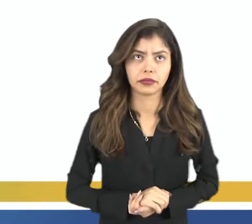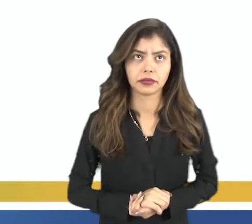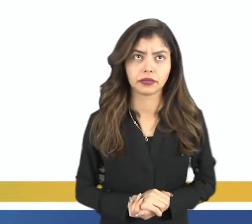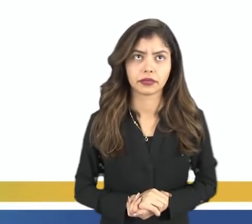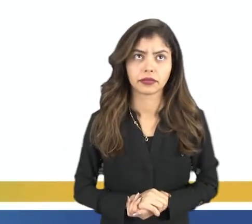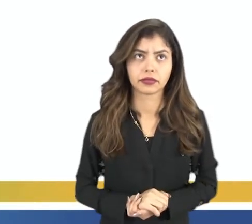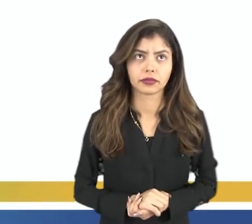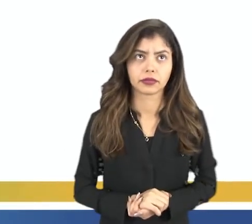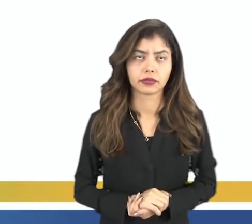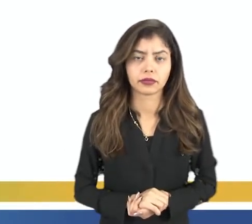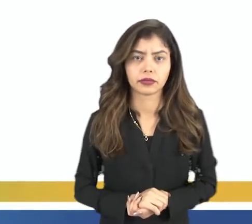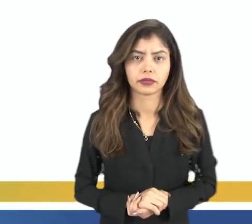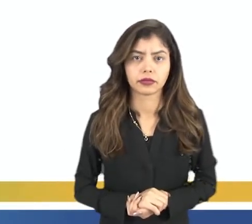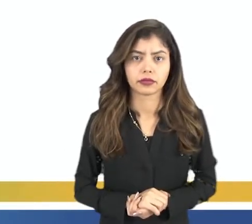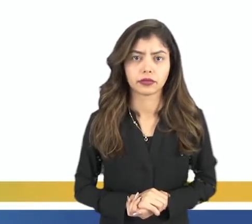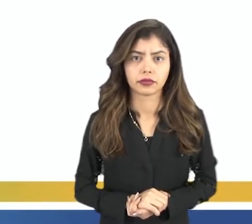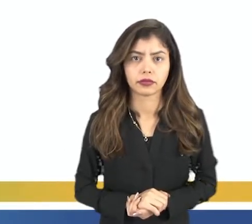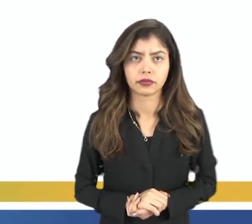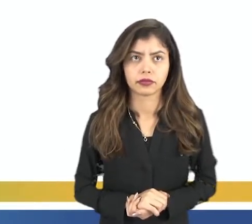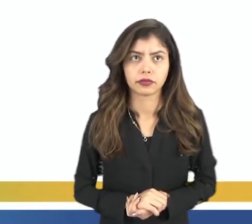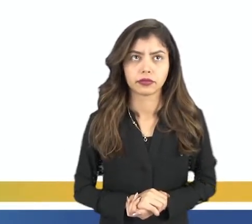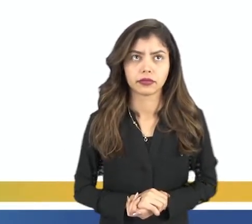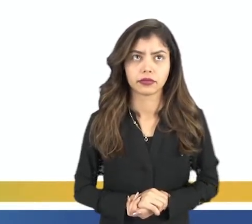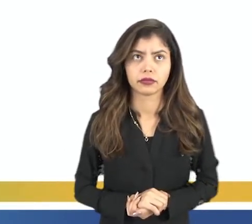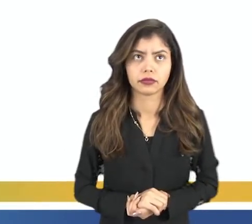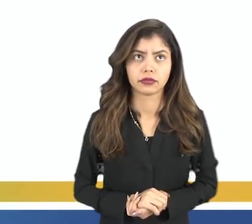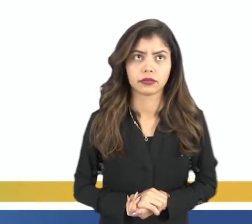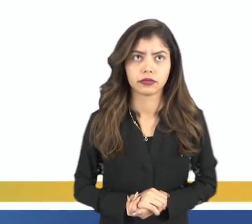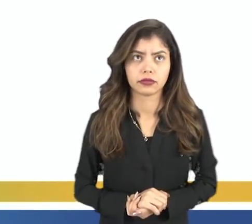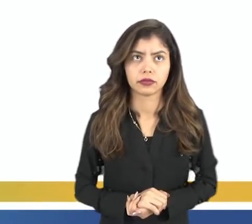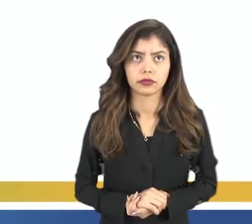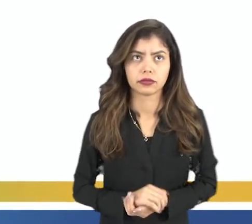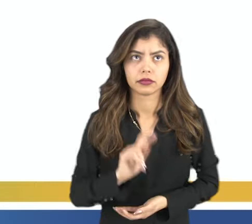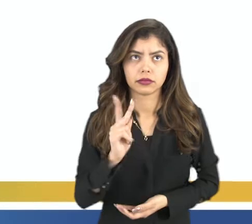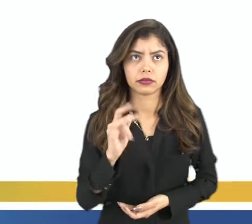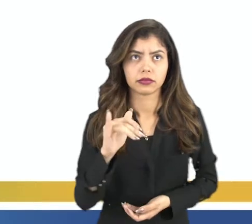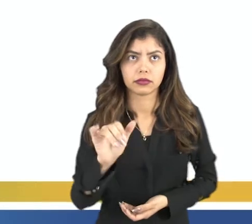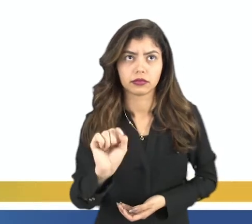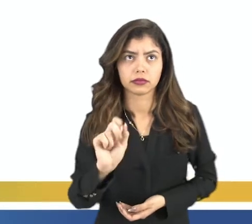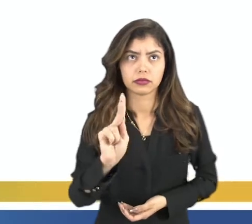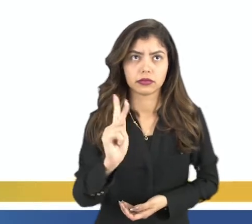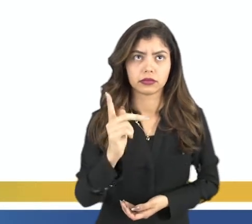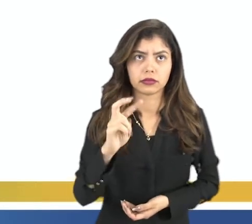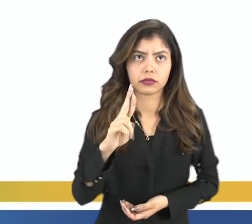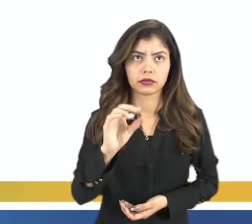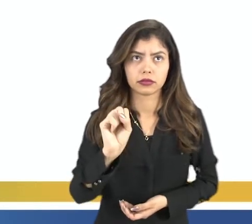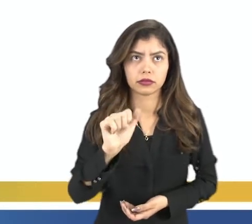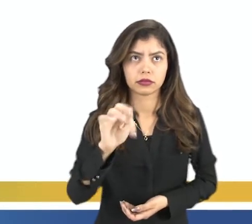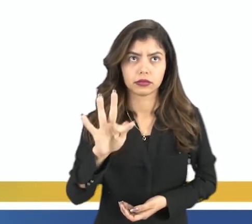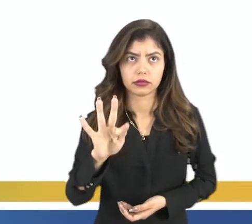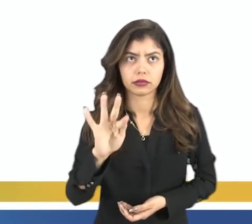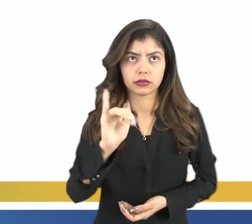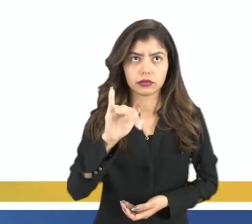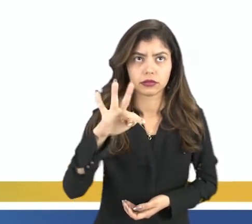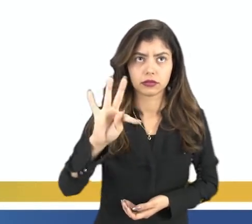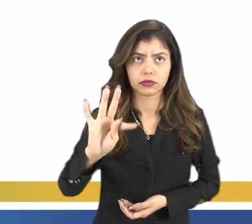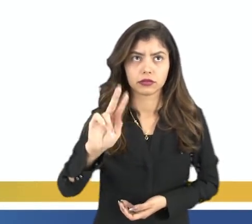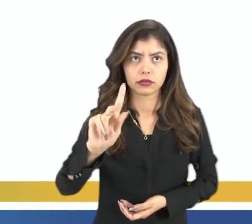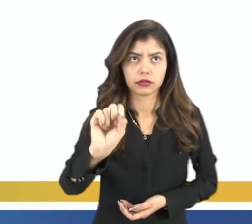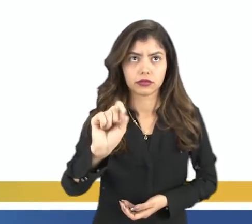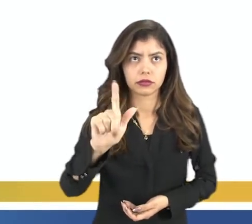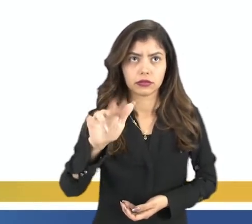Myself, yourself, himself, herself, itself,